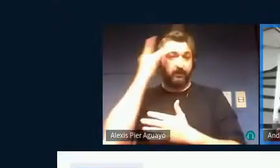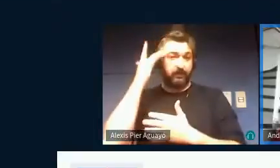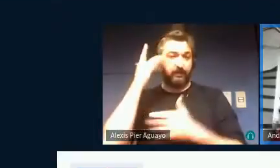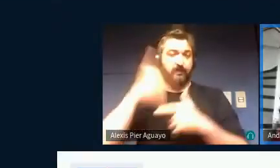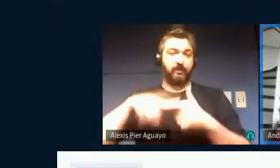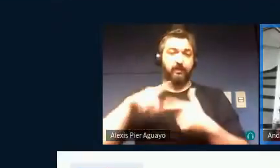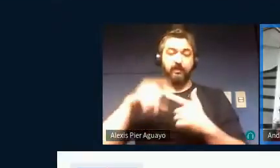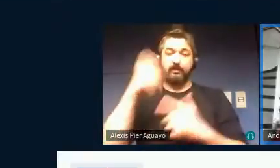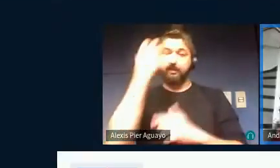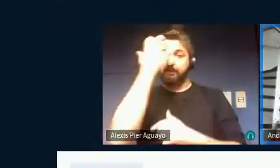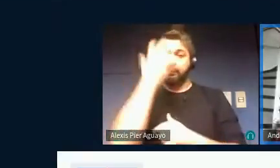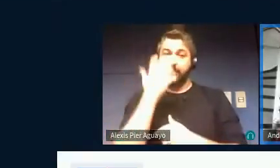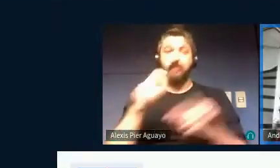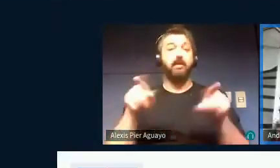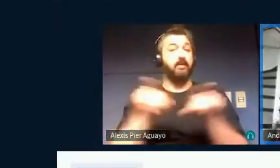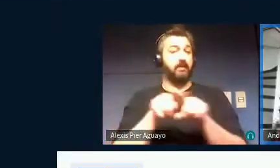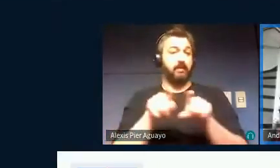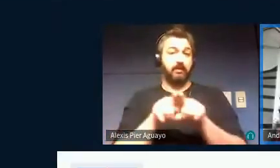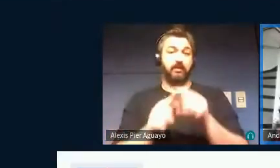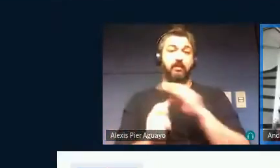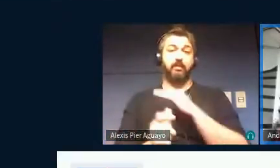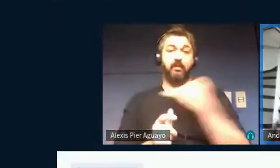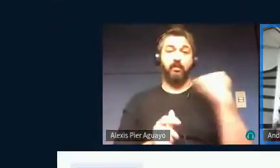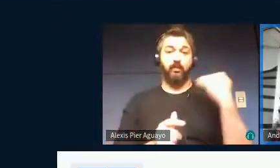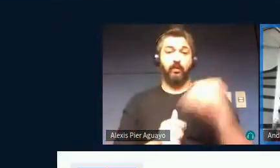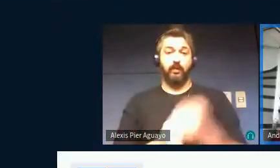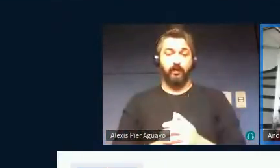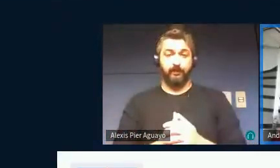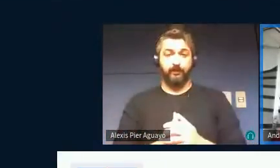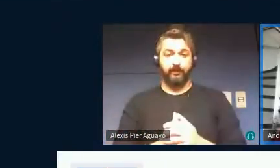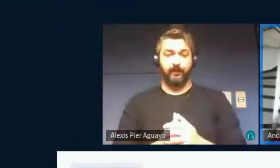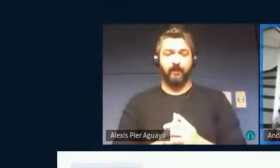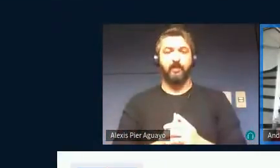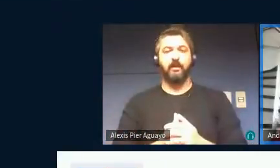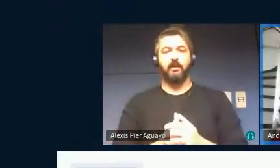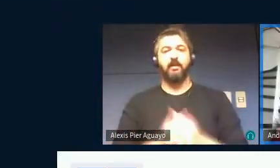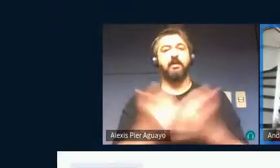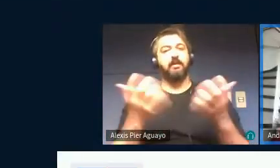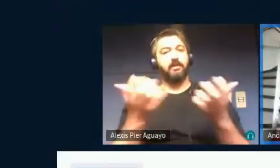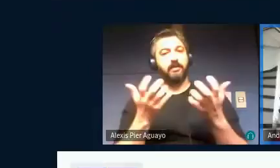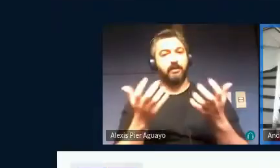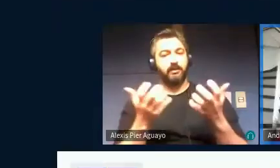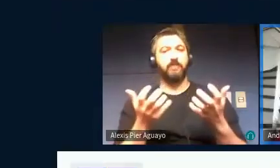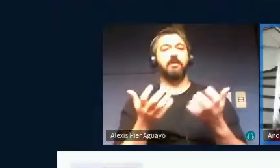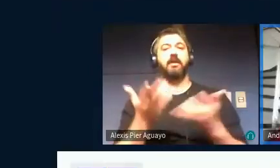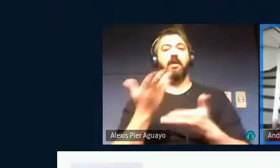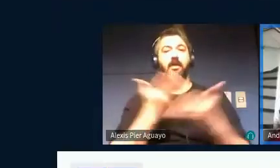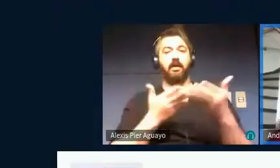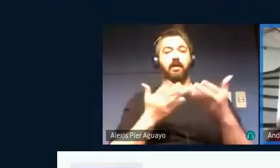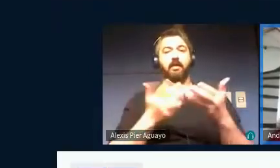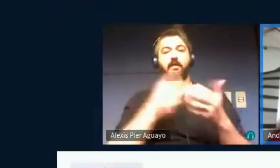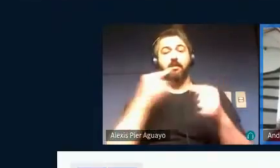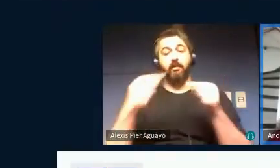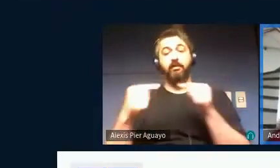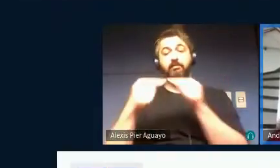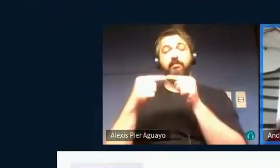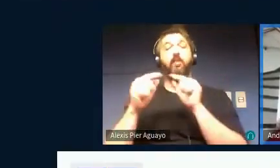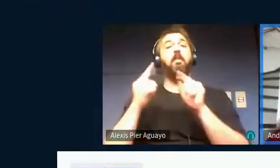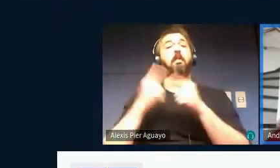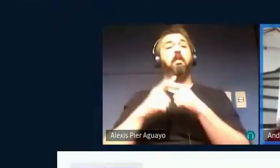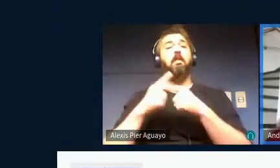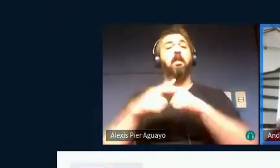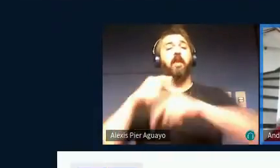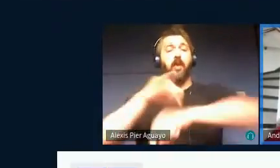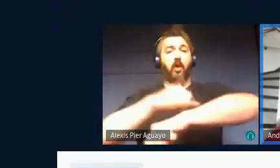graves, inclusive a morte. Então, o que a gente quer relacionar é justamente por que a obesidade é um fator de